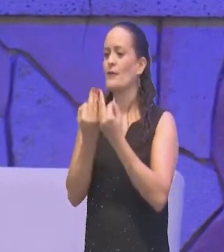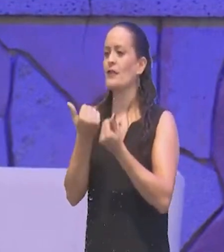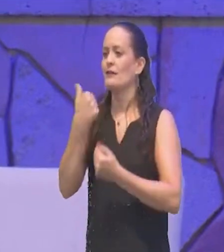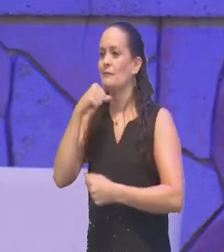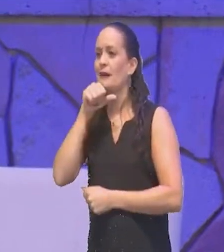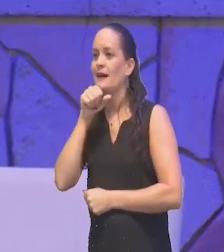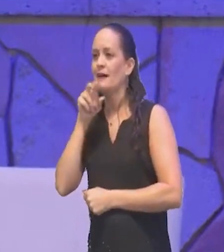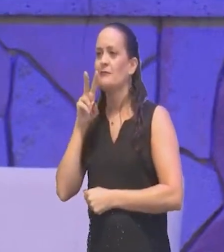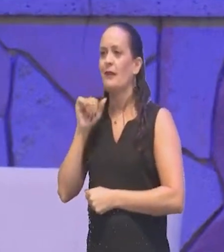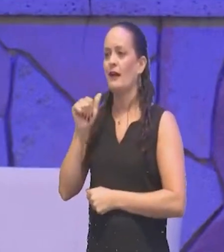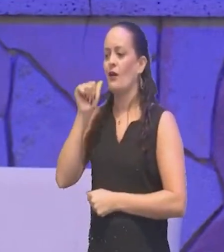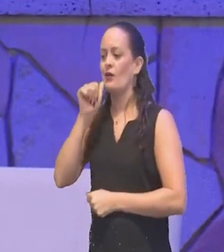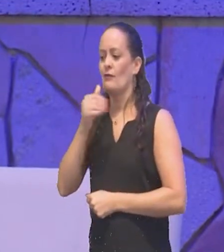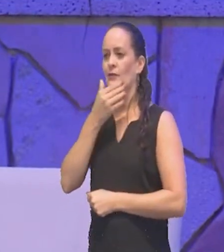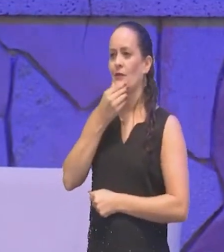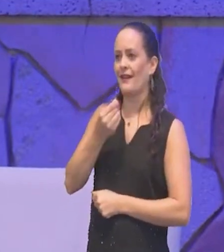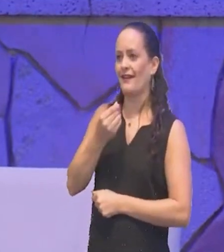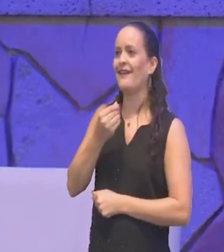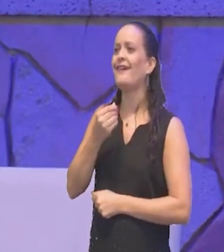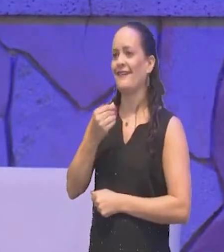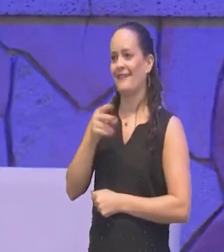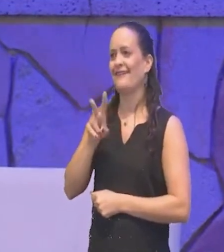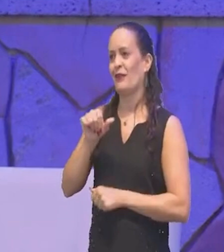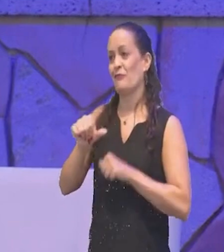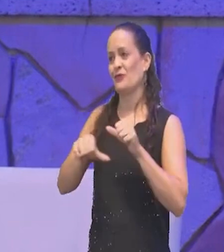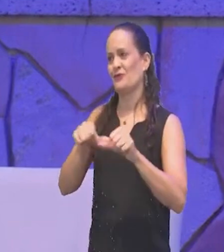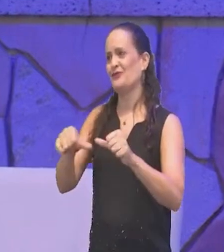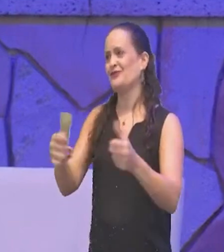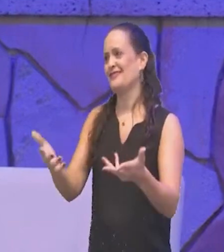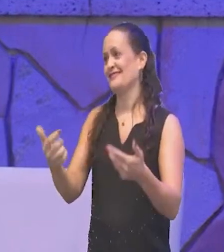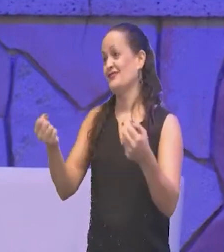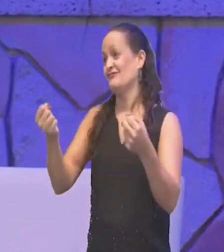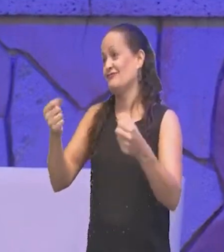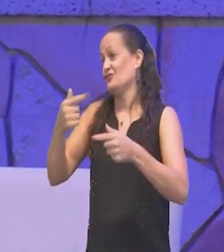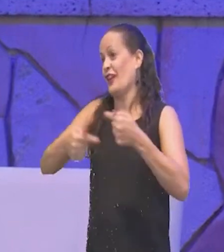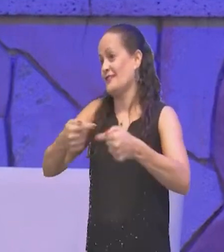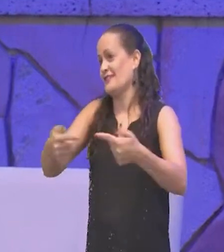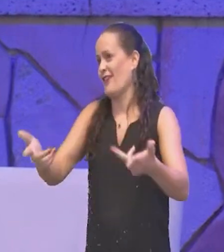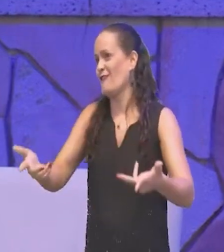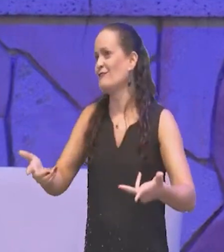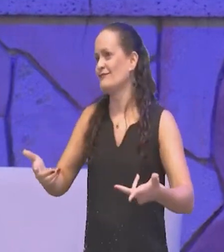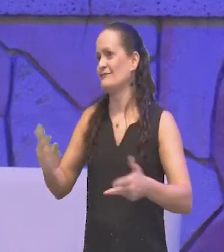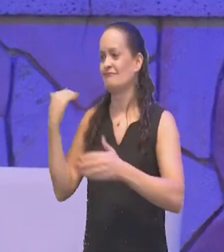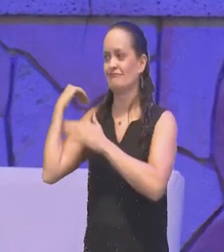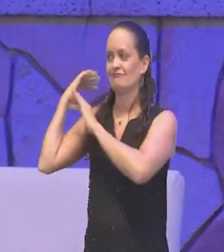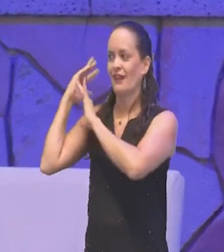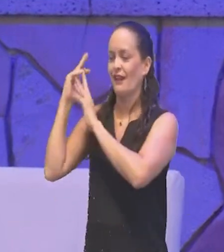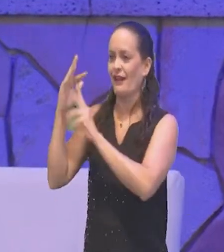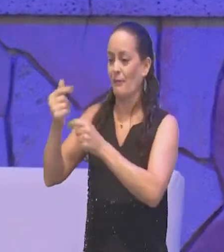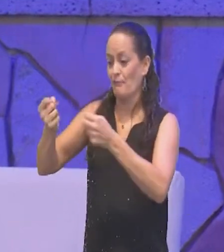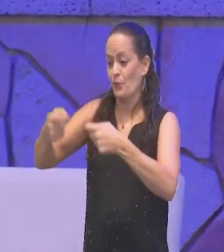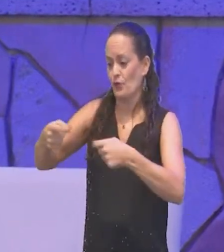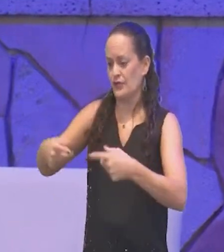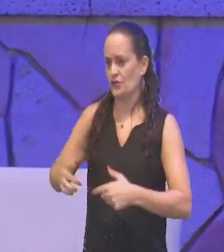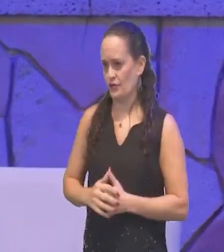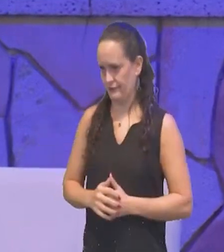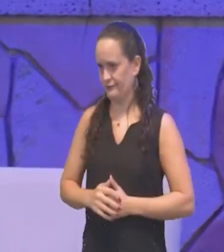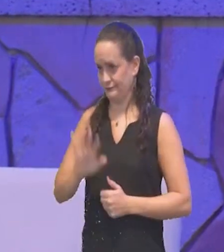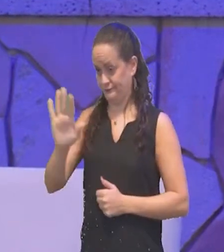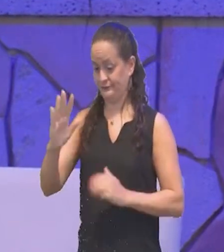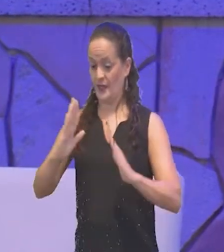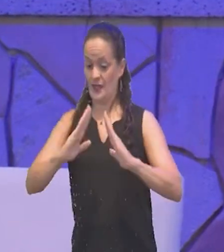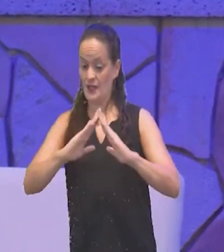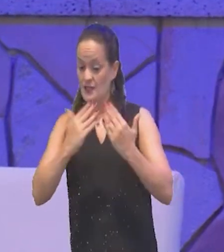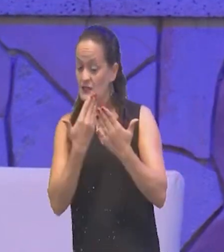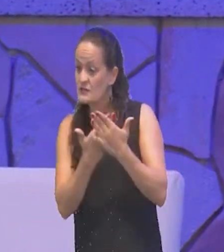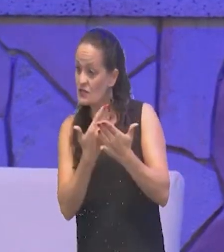sustento, entre outros aspectos. Podemos dizer, conforme estudamos e aprendemos na escola, que na